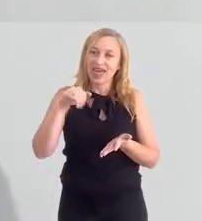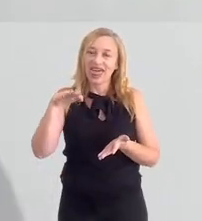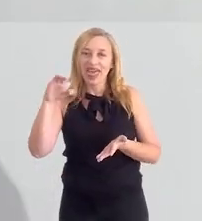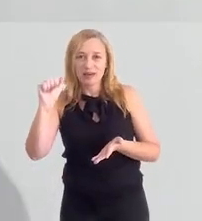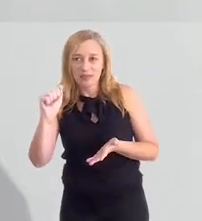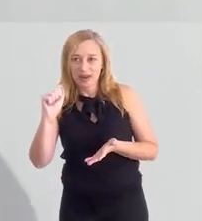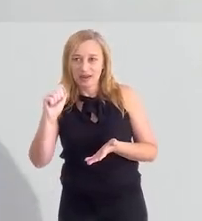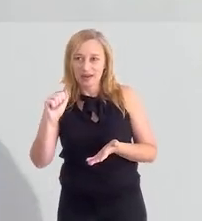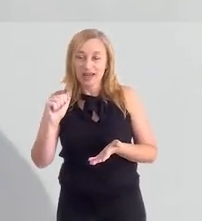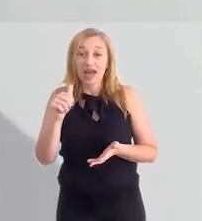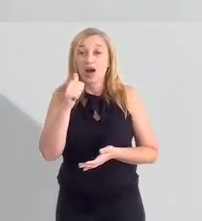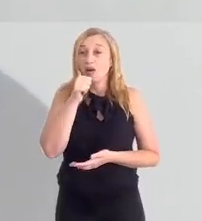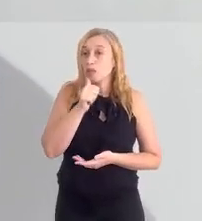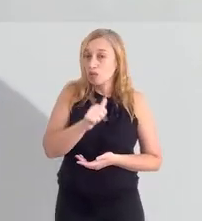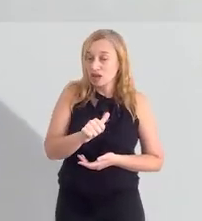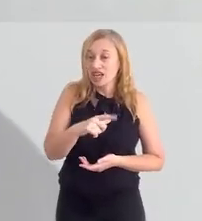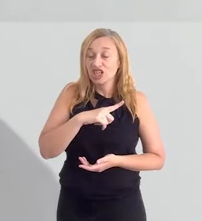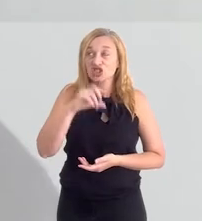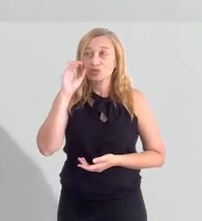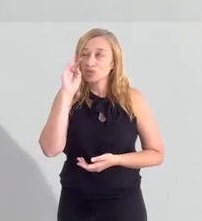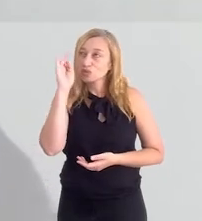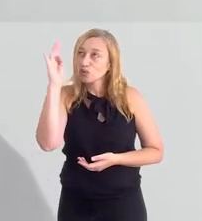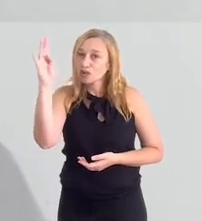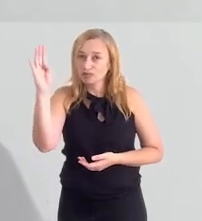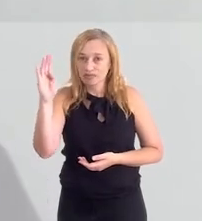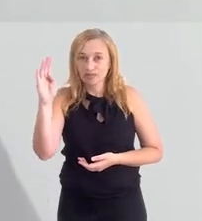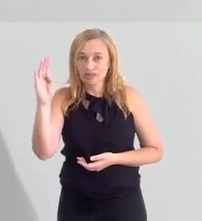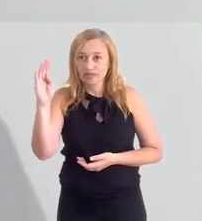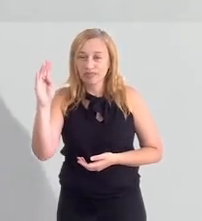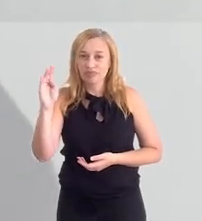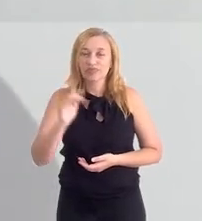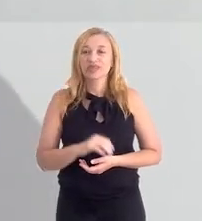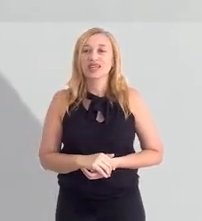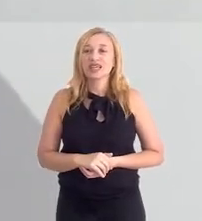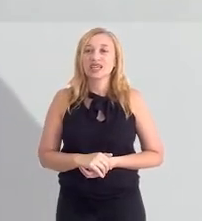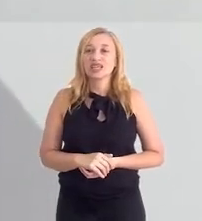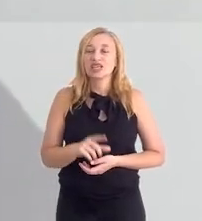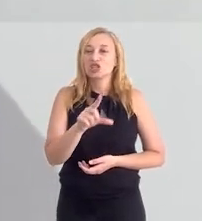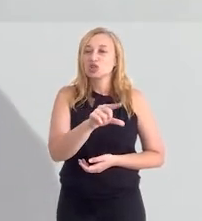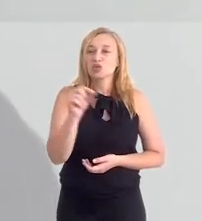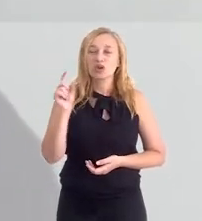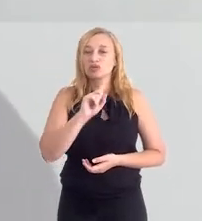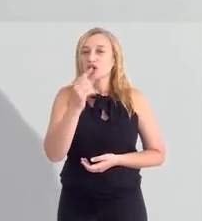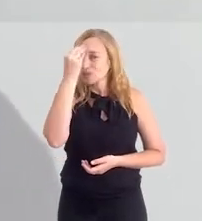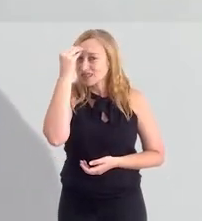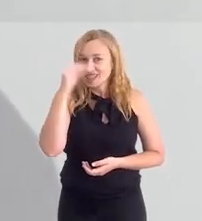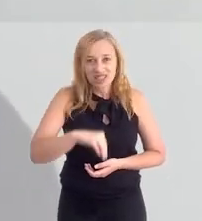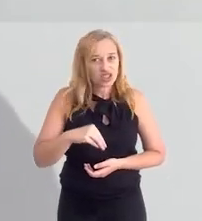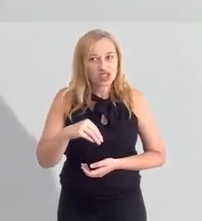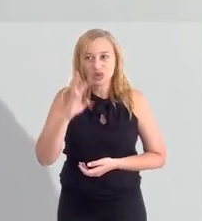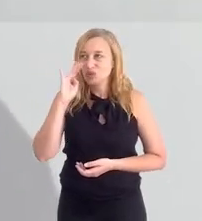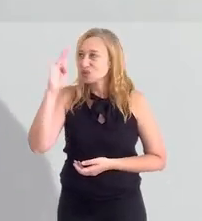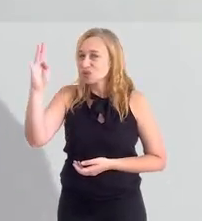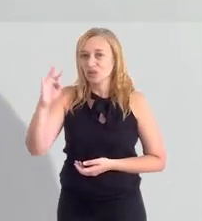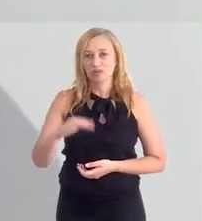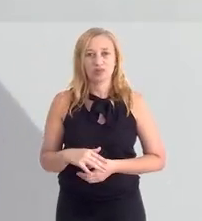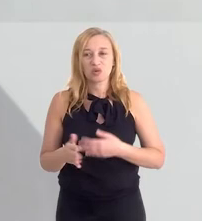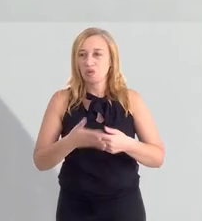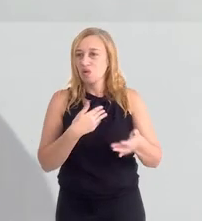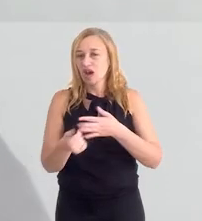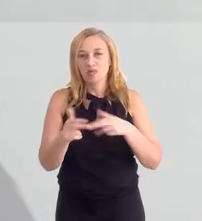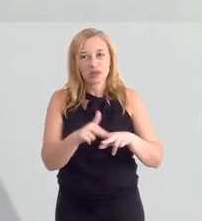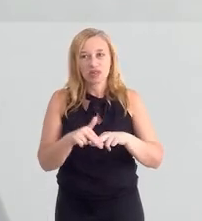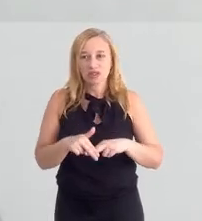Emma Bovary era uma mulher que tinha um sonho e que decidiu não desistir deste sonho, em qualquer